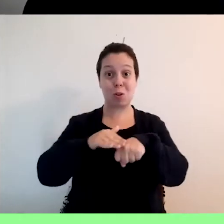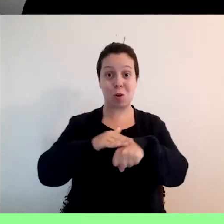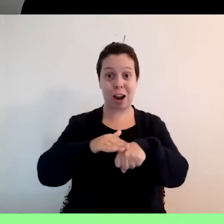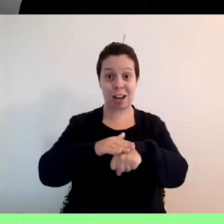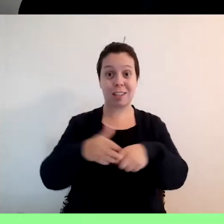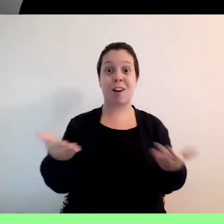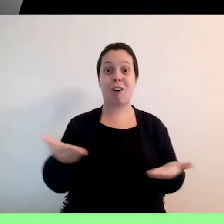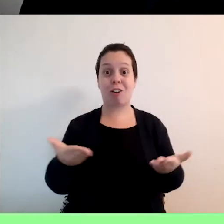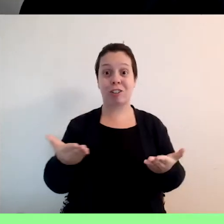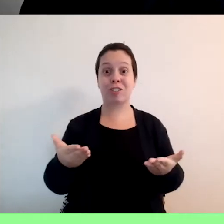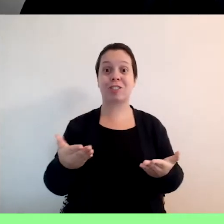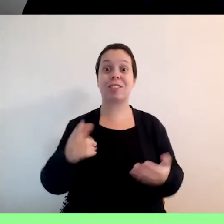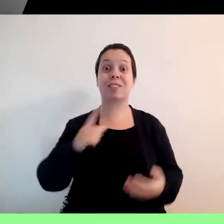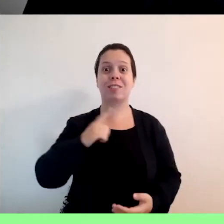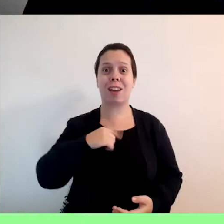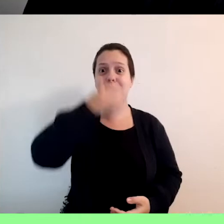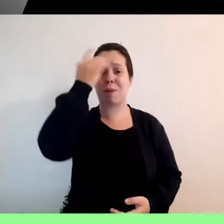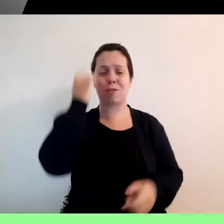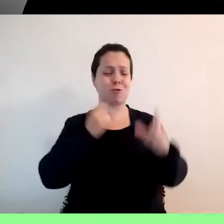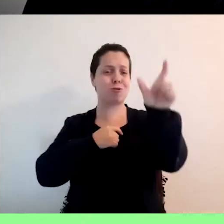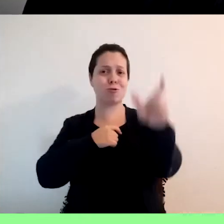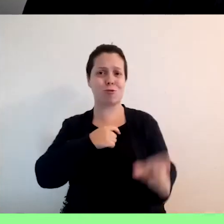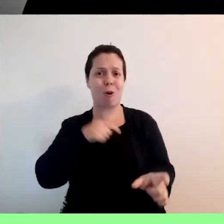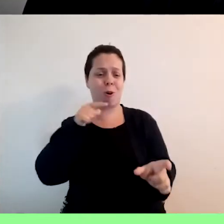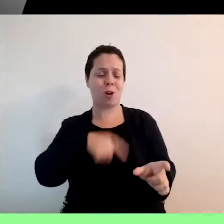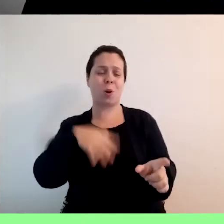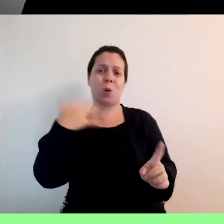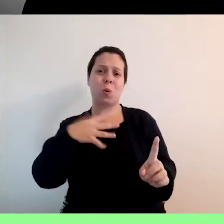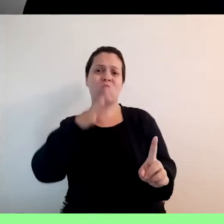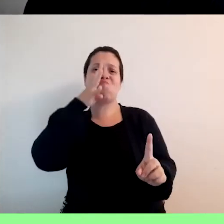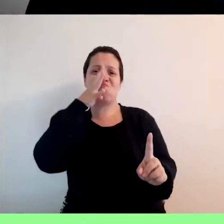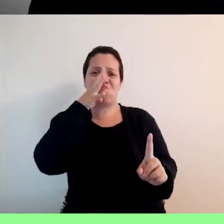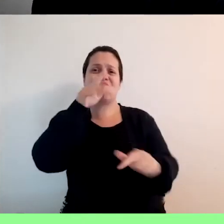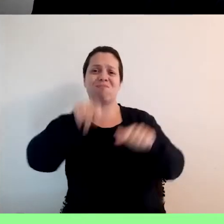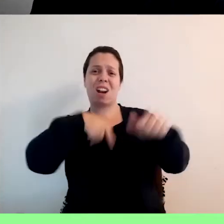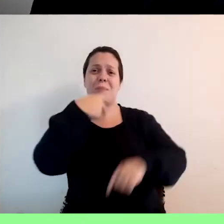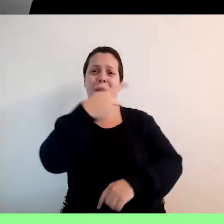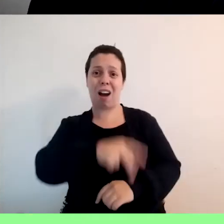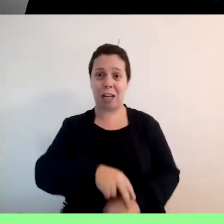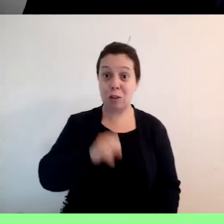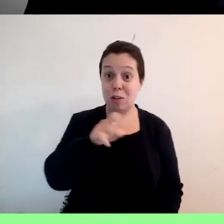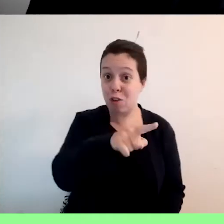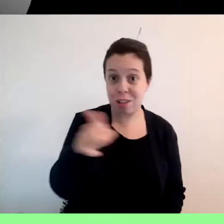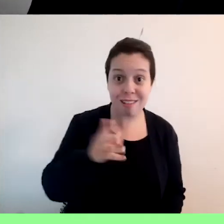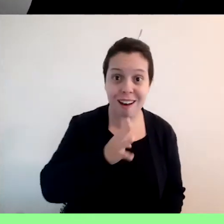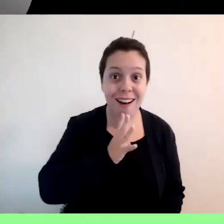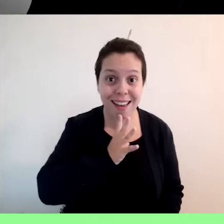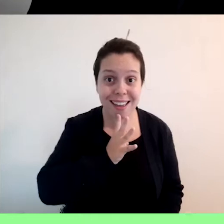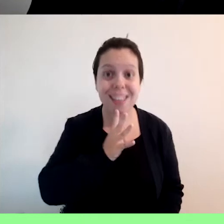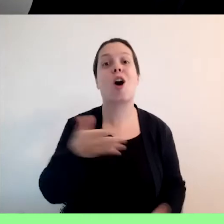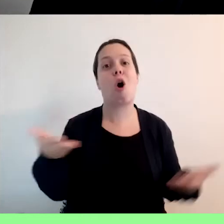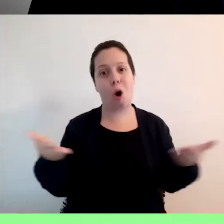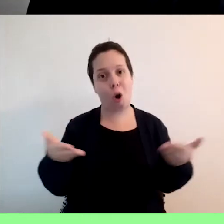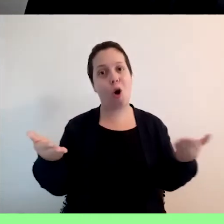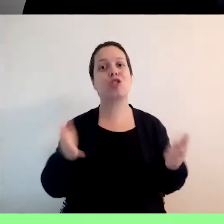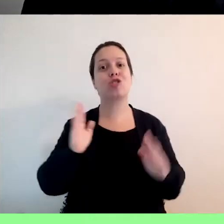que eu admiro bastante o trabalho, e para quem não conhece, vai conhecer um pouco mais hoje também, que é